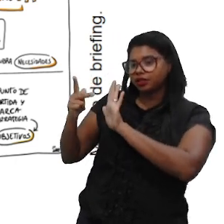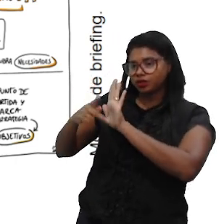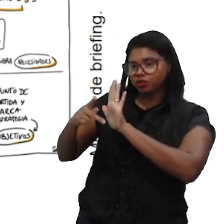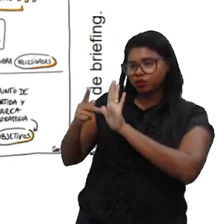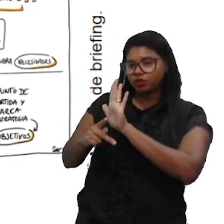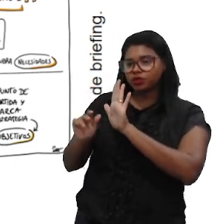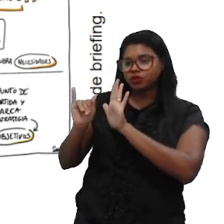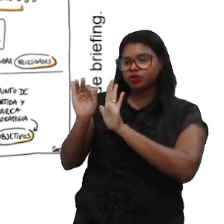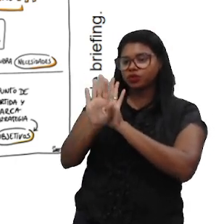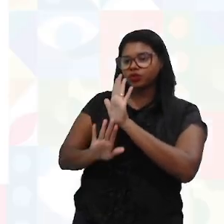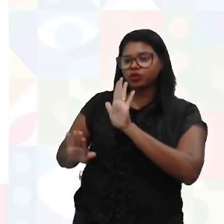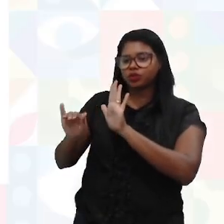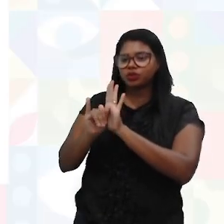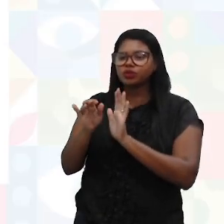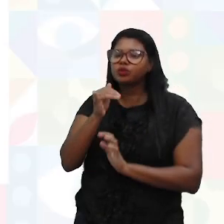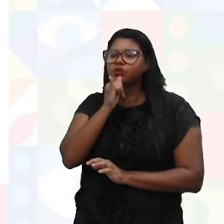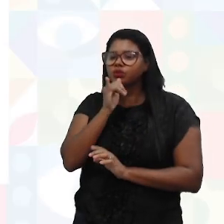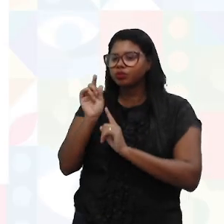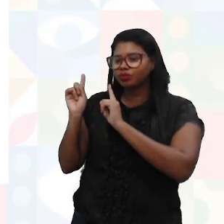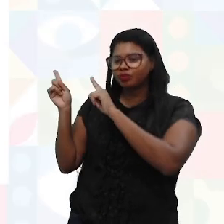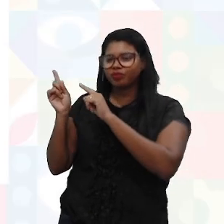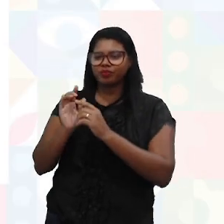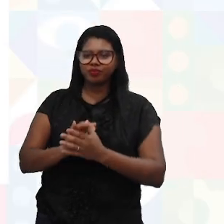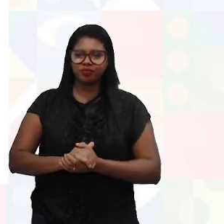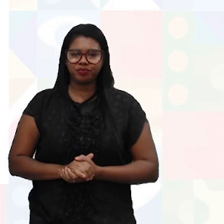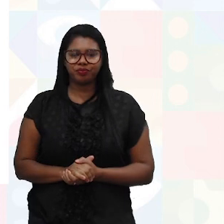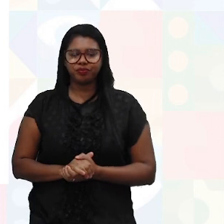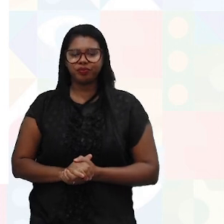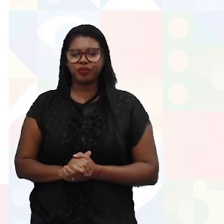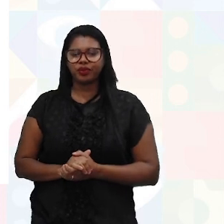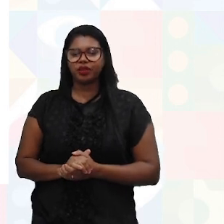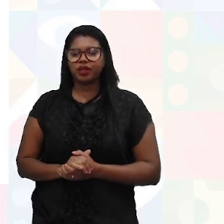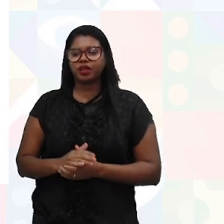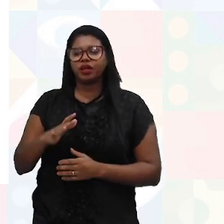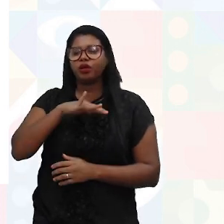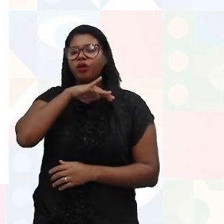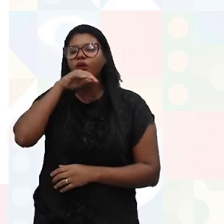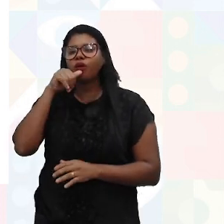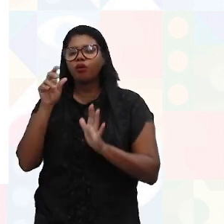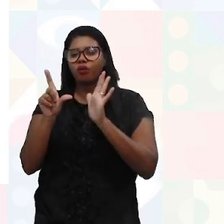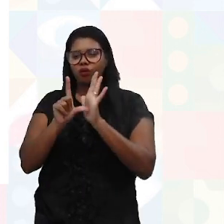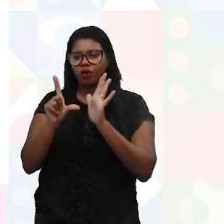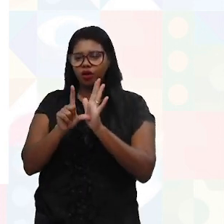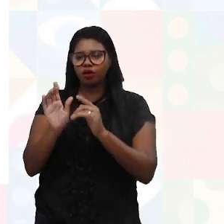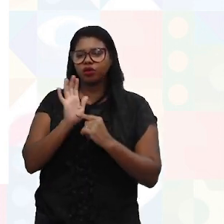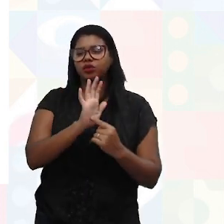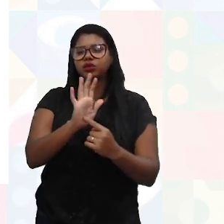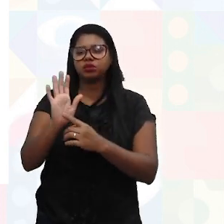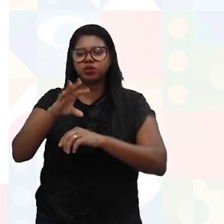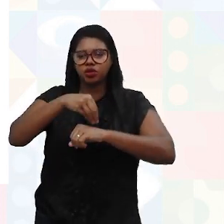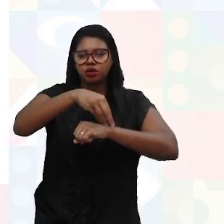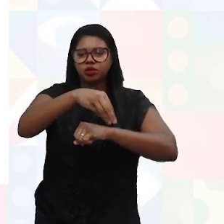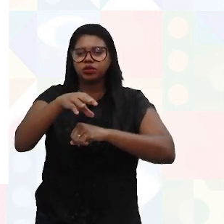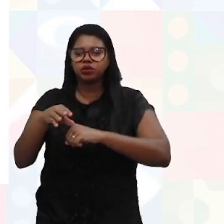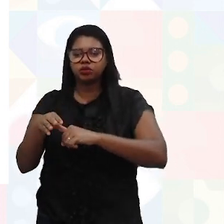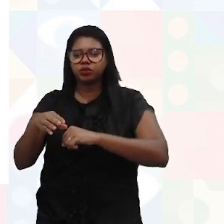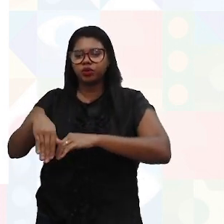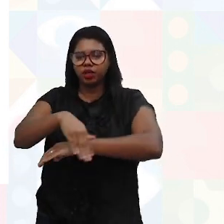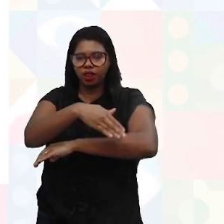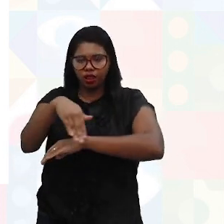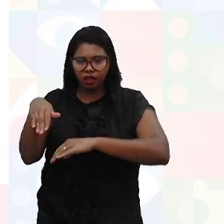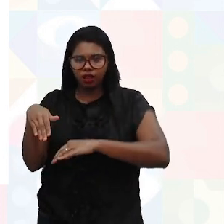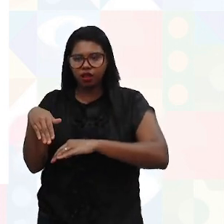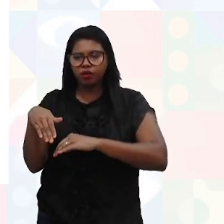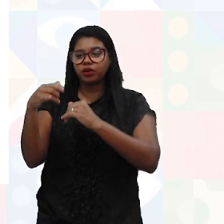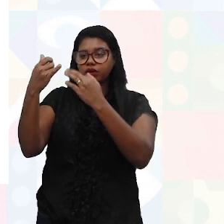Por exemplo, um pet shop quer desenvolver uma ilustração para fazer uns folders para distribuir na rua. Então,